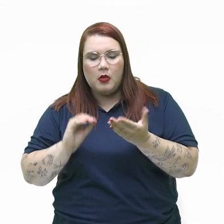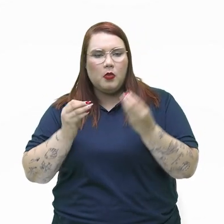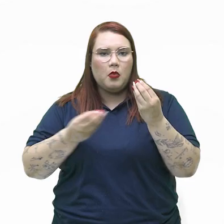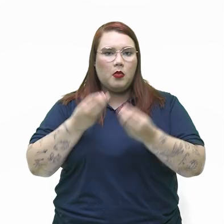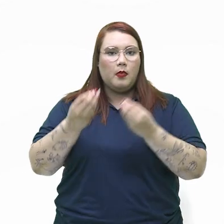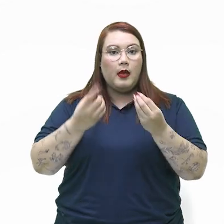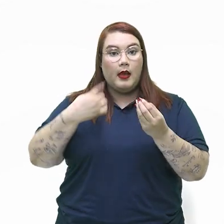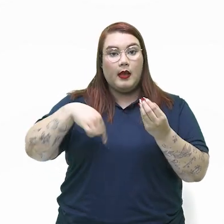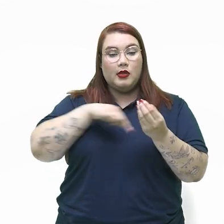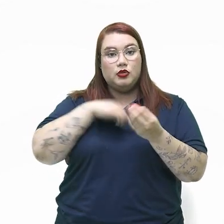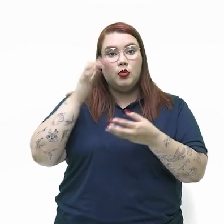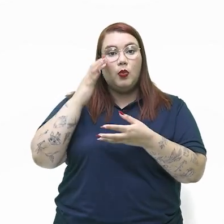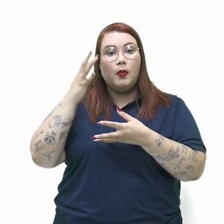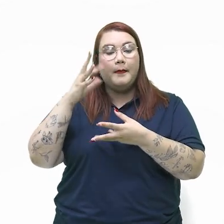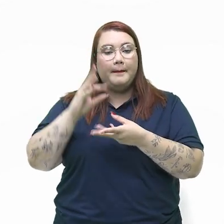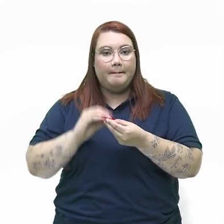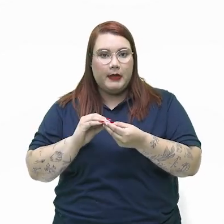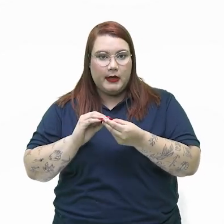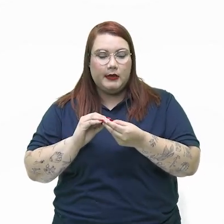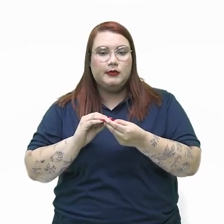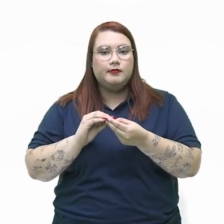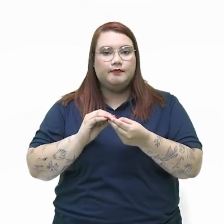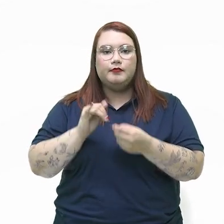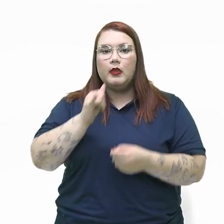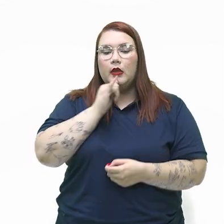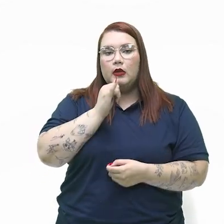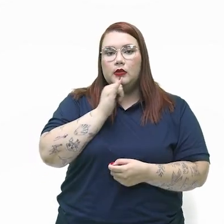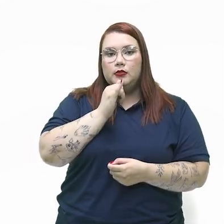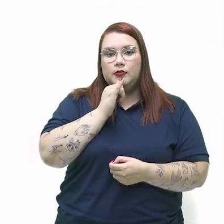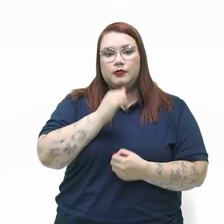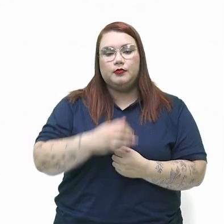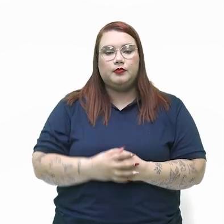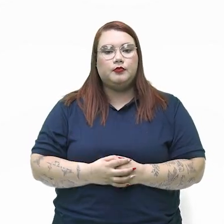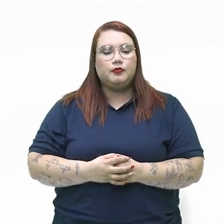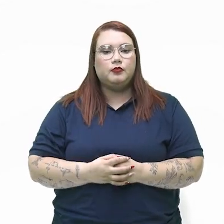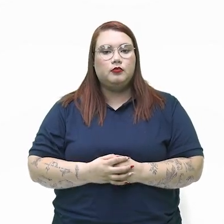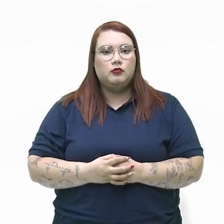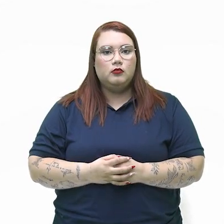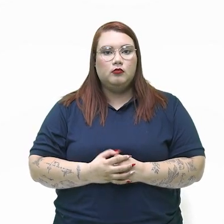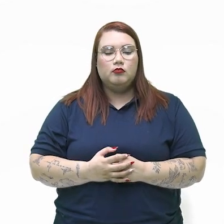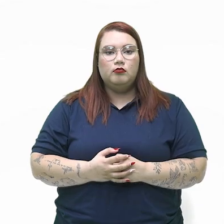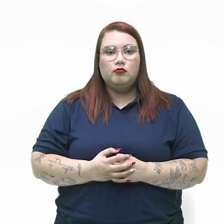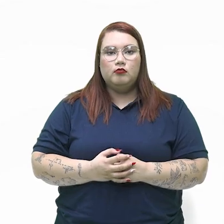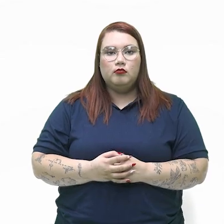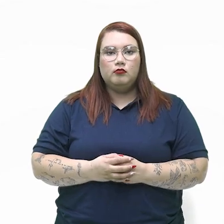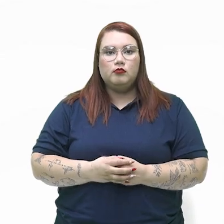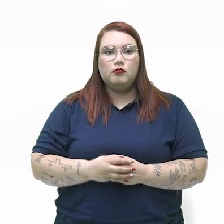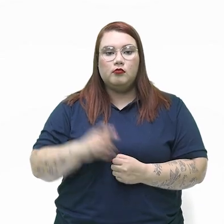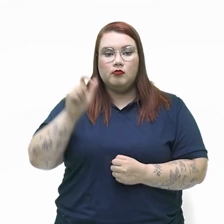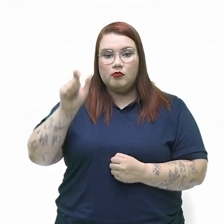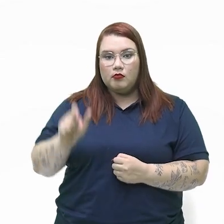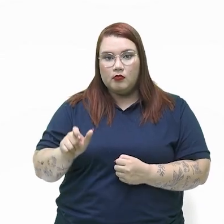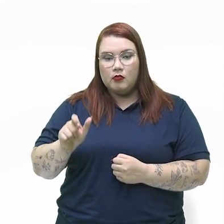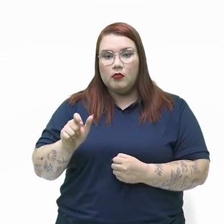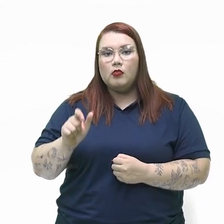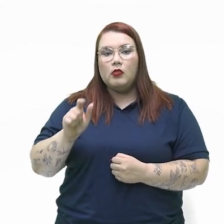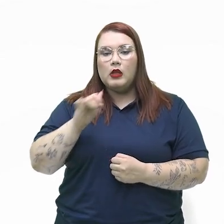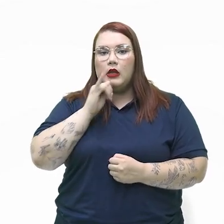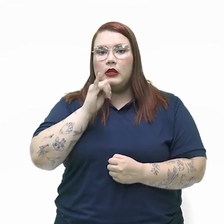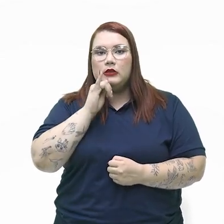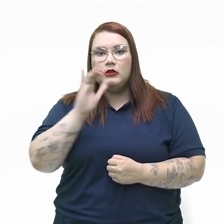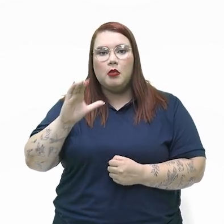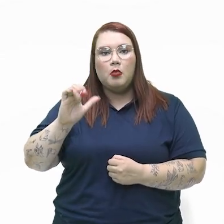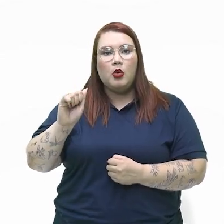interpretamos, né, nessa questão da copulação. Por exemplo, no indivíduo que nós conhecemos como o cavalo marinho,